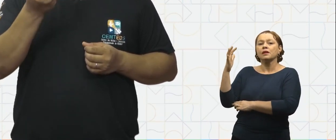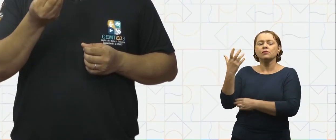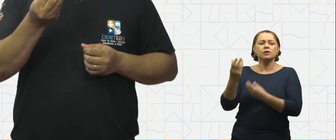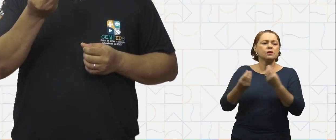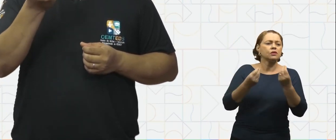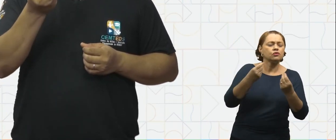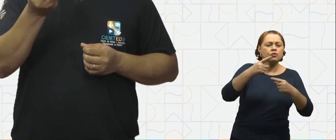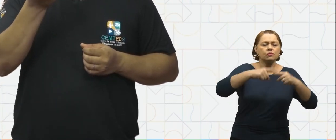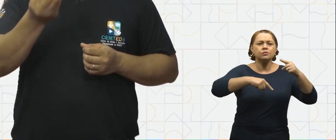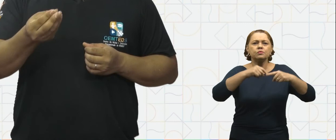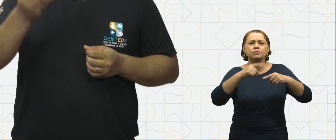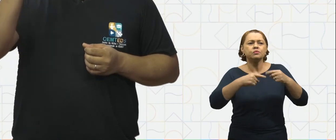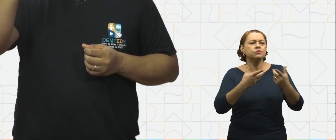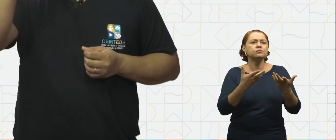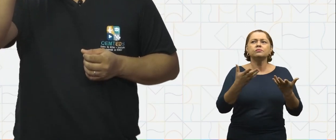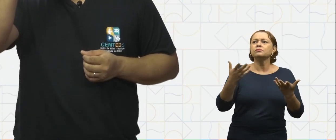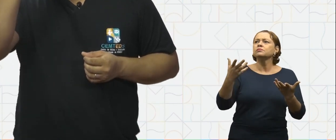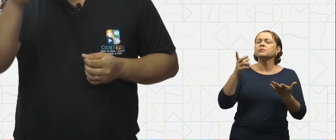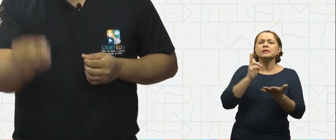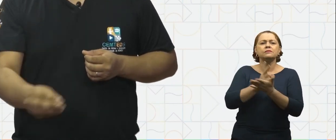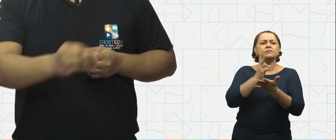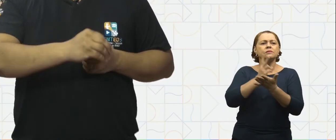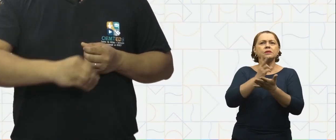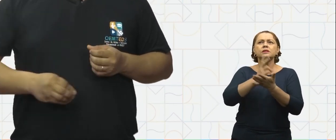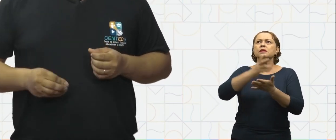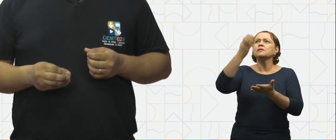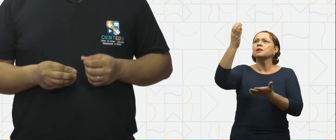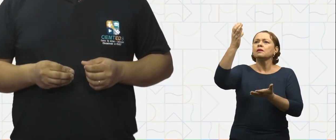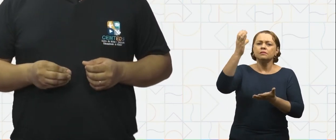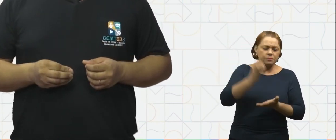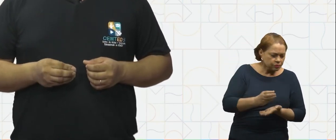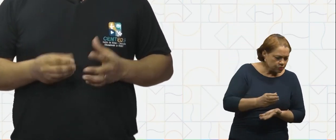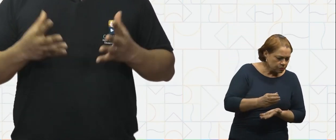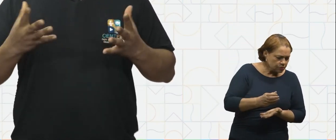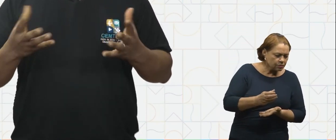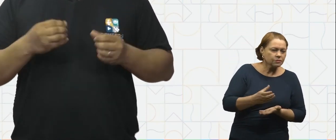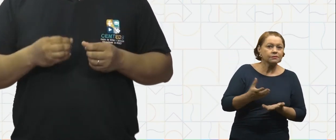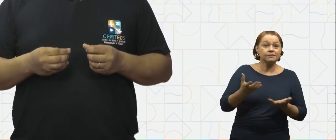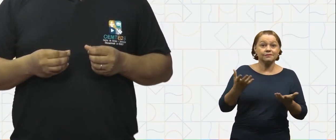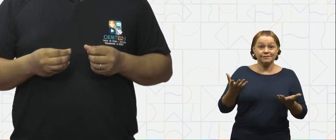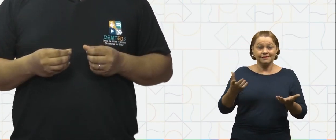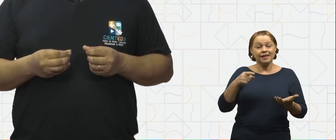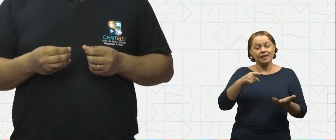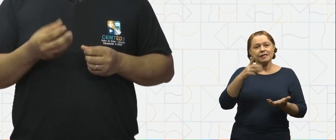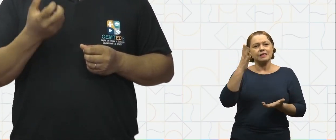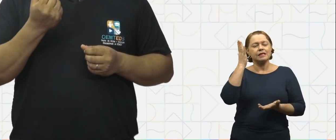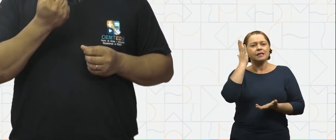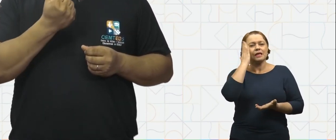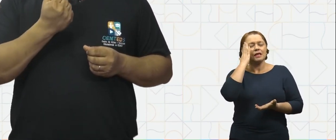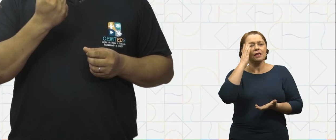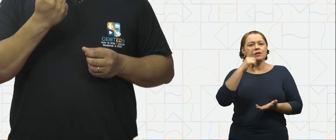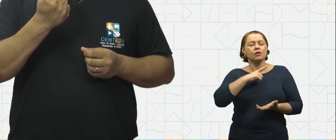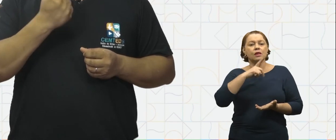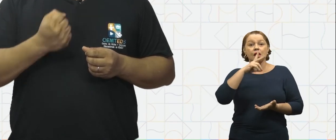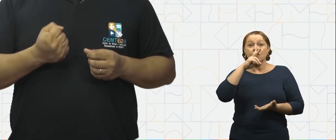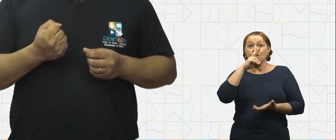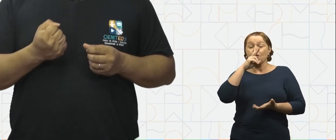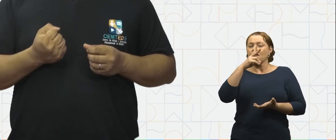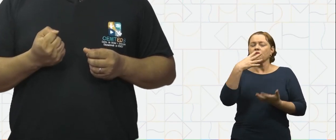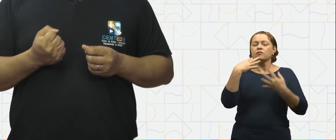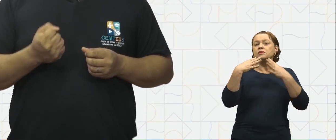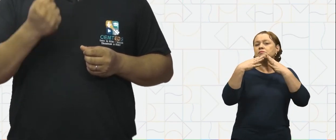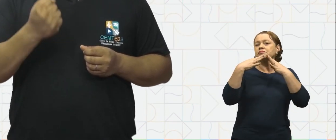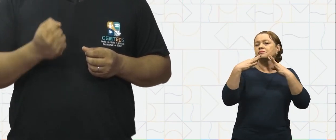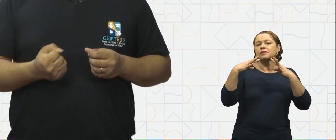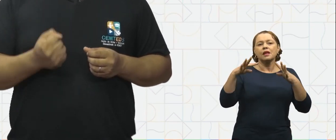os objetos em sua volta sempre procuram o solo. Assim, deduziu que há uma força natural que